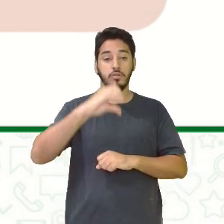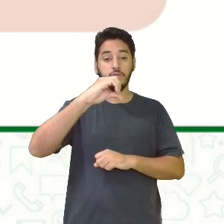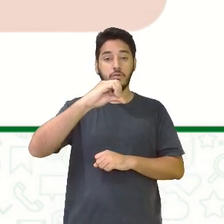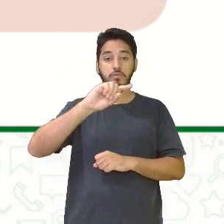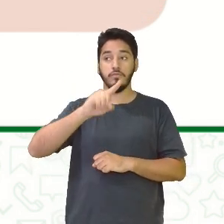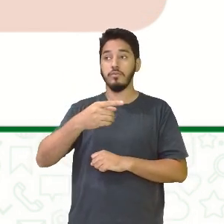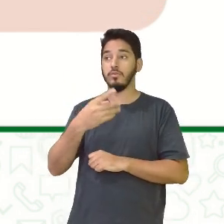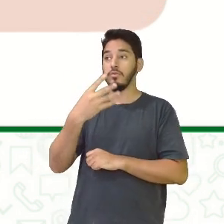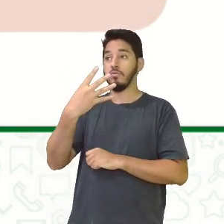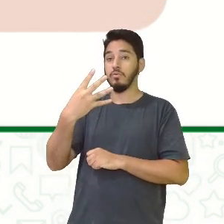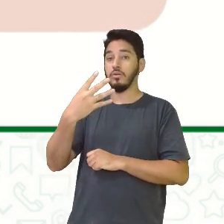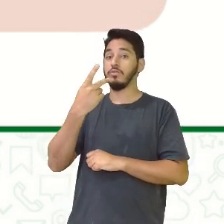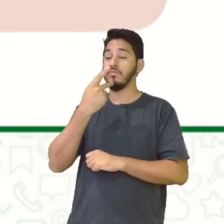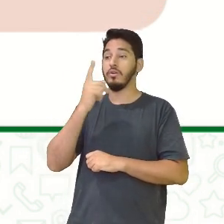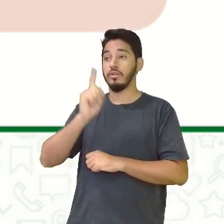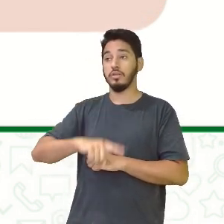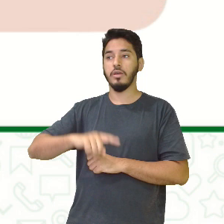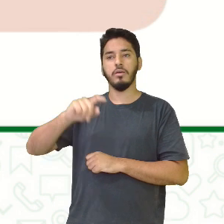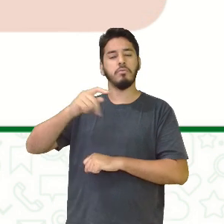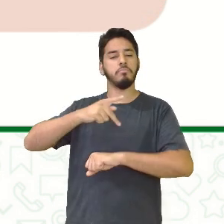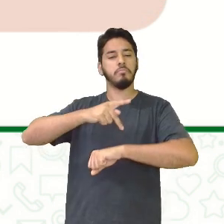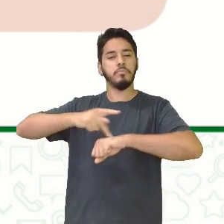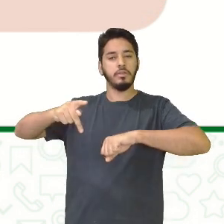9,4% se declara preta,